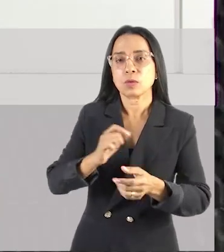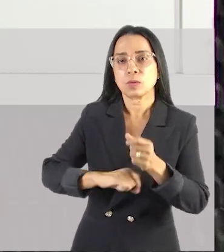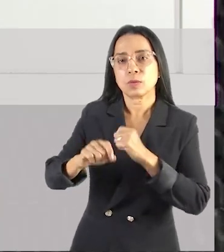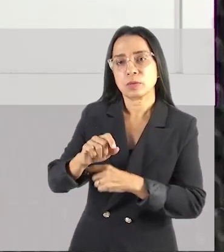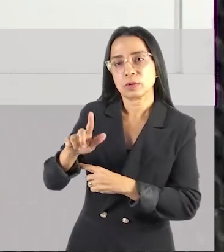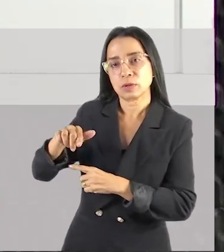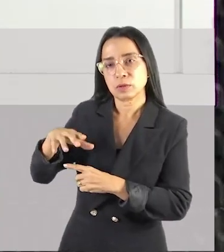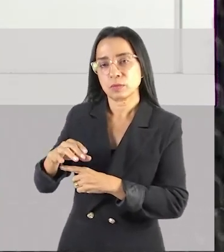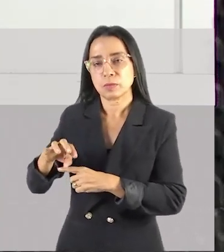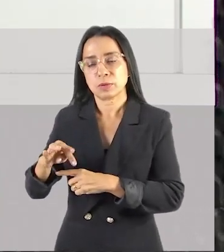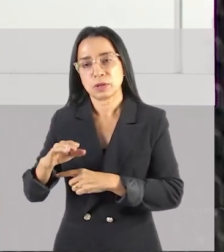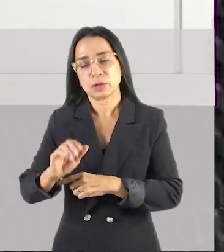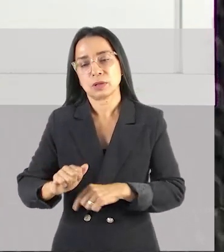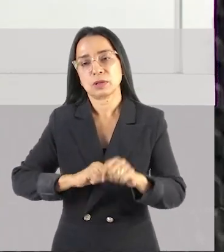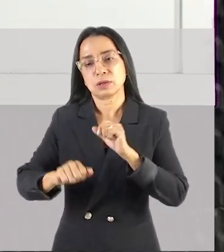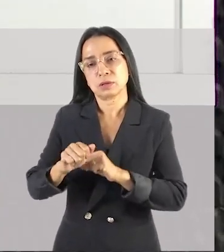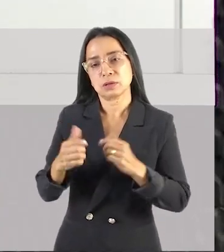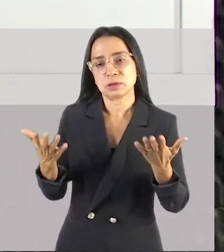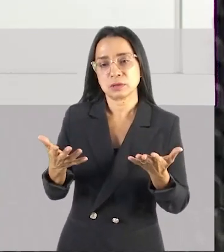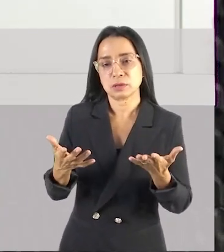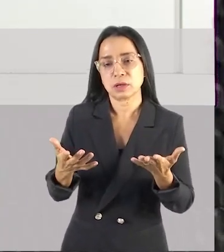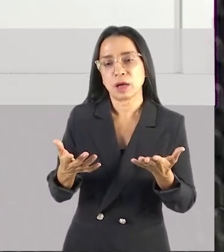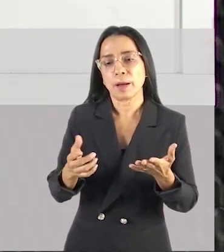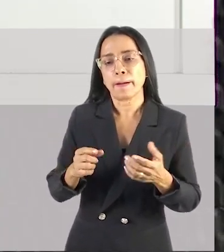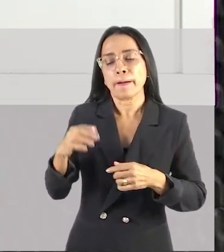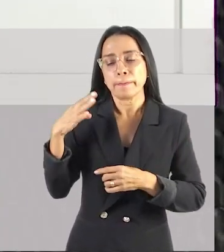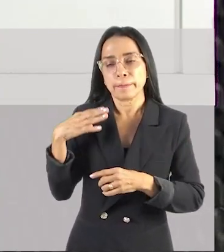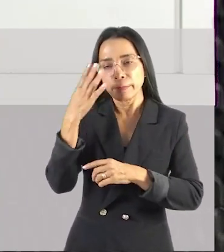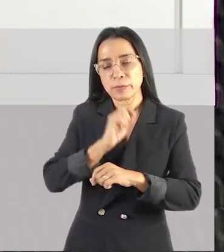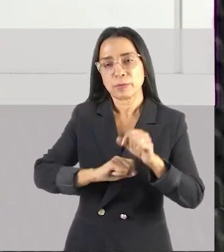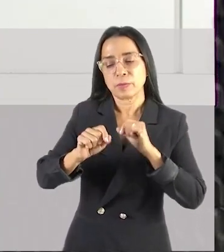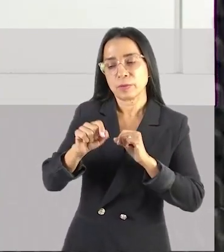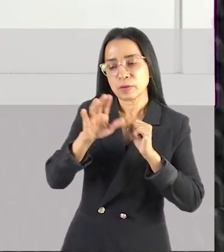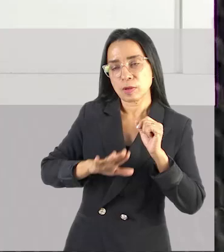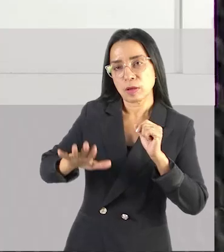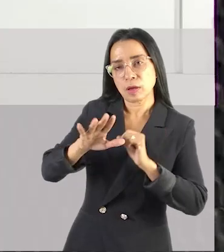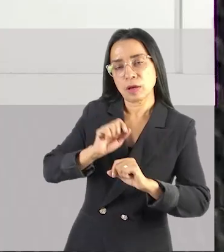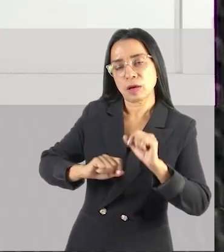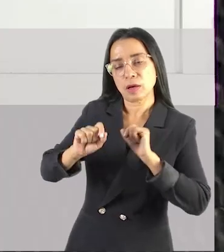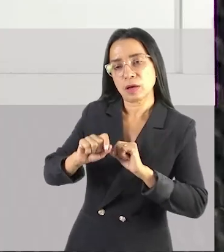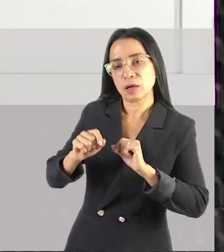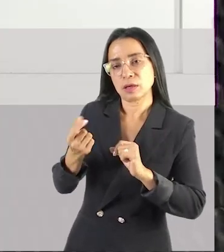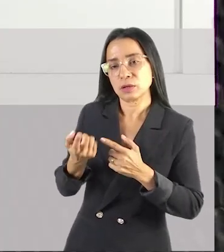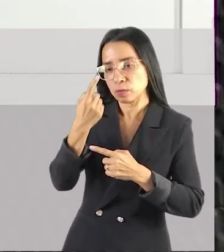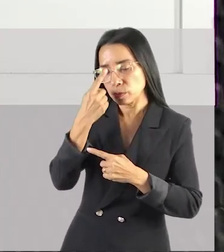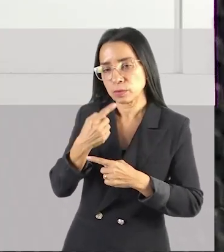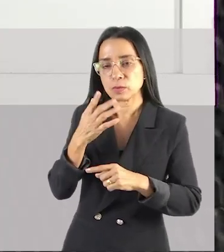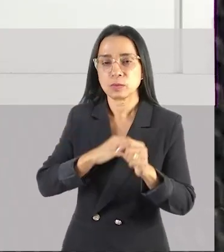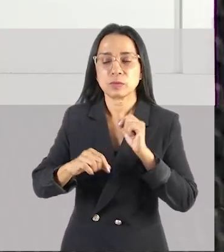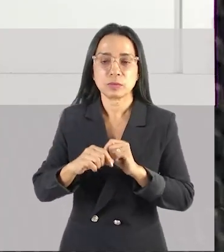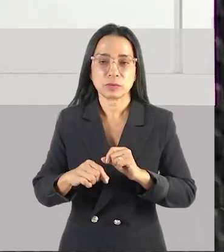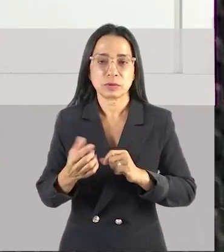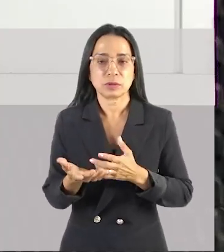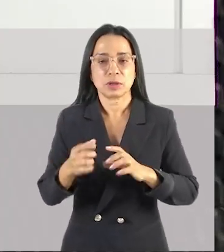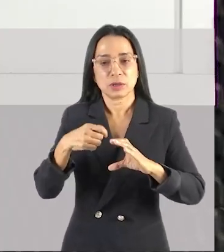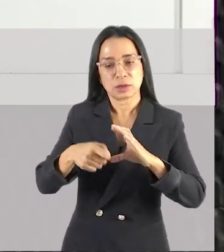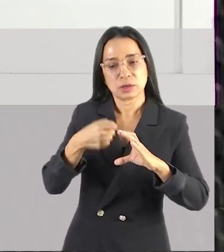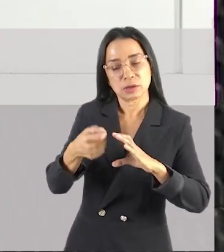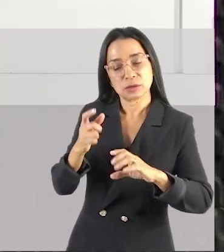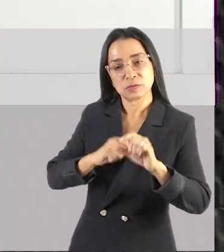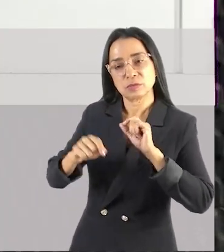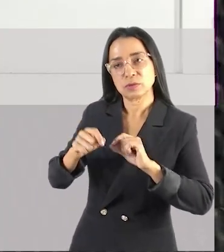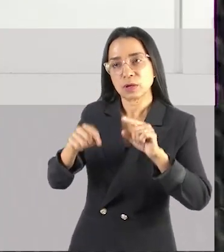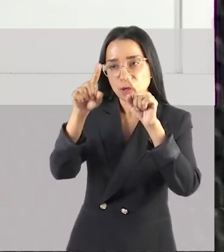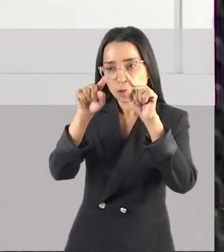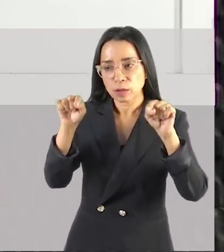primeiramente, principalmente no que diz respeito à área de figuras, tá? E esse vídeo ele está direcionado à área do triângulo, tá?